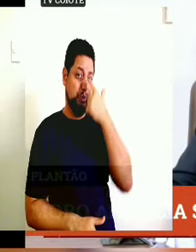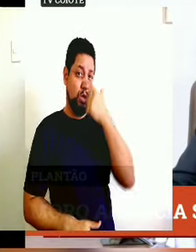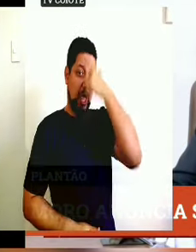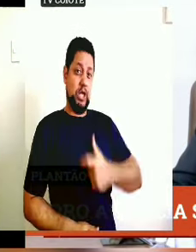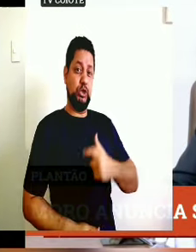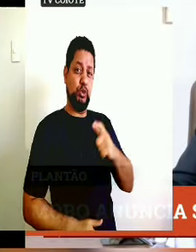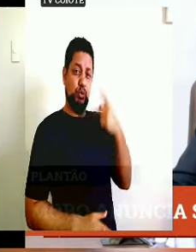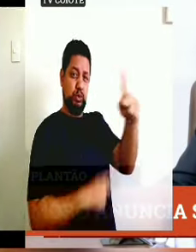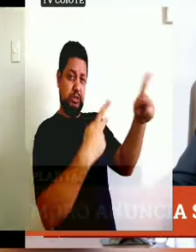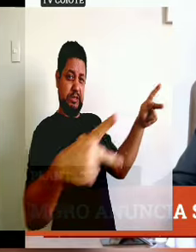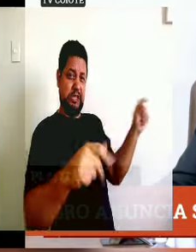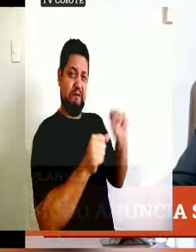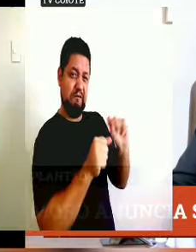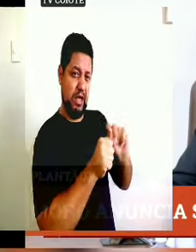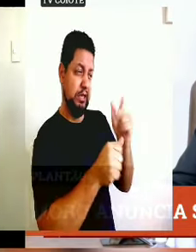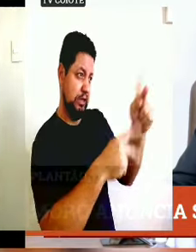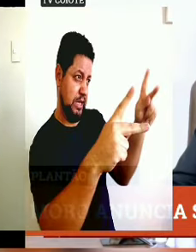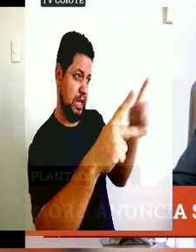Mas,